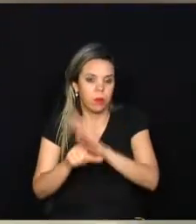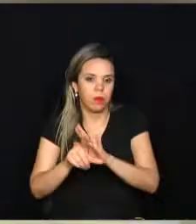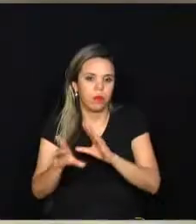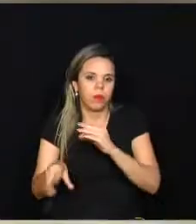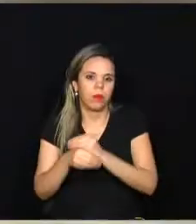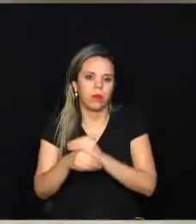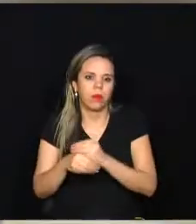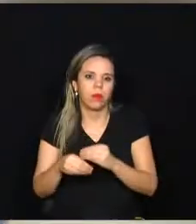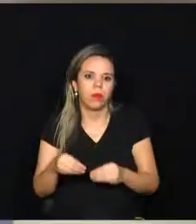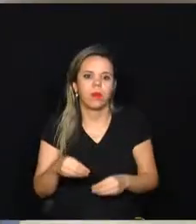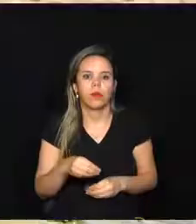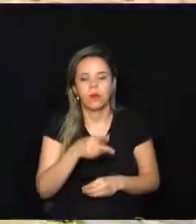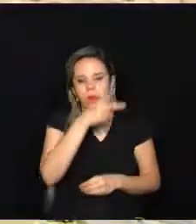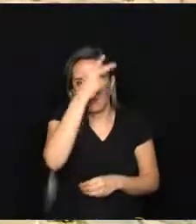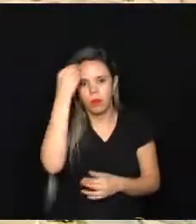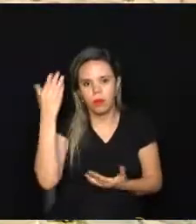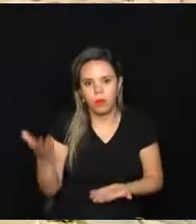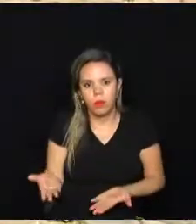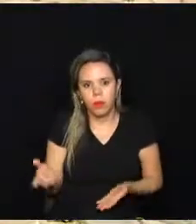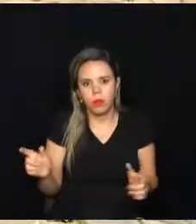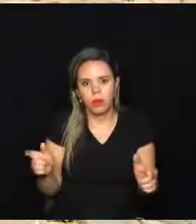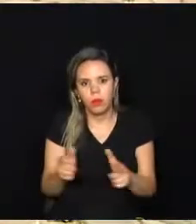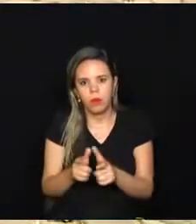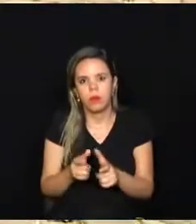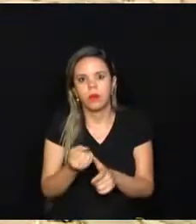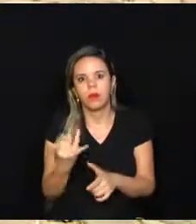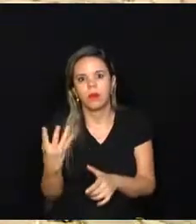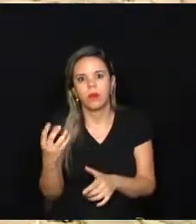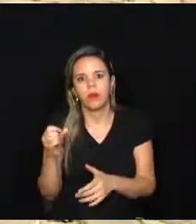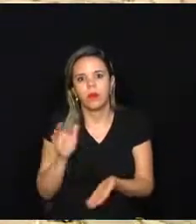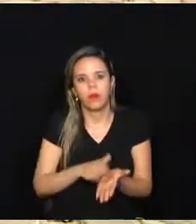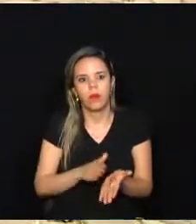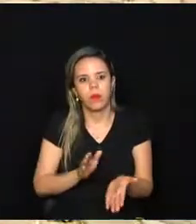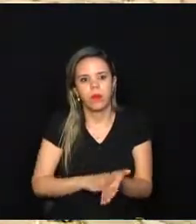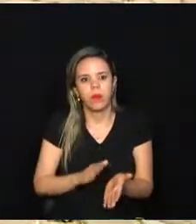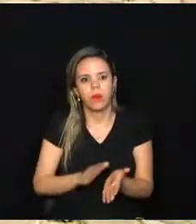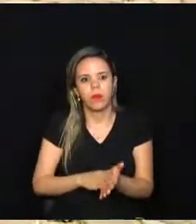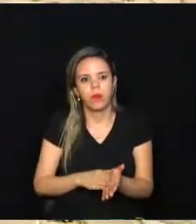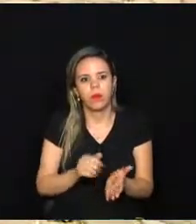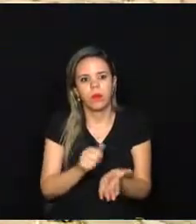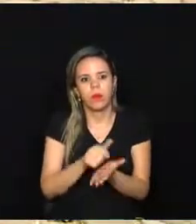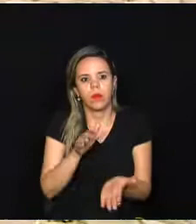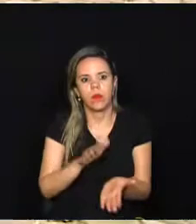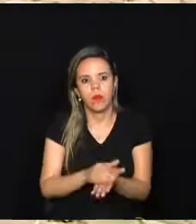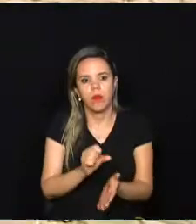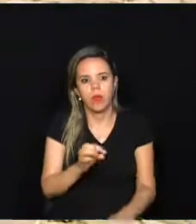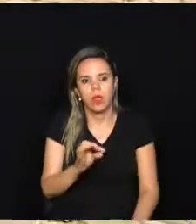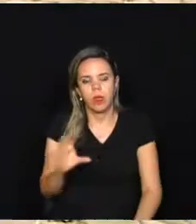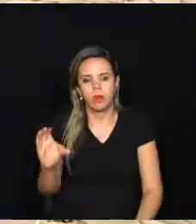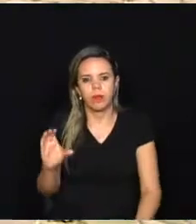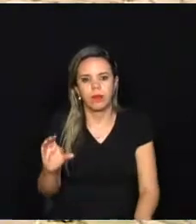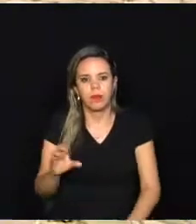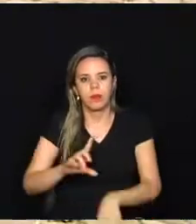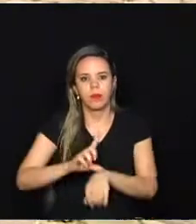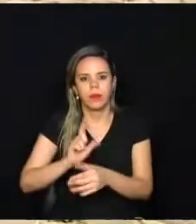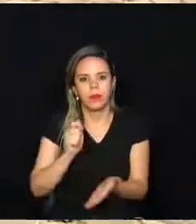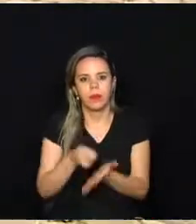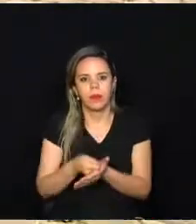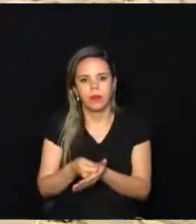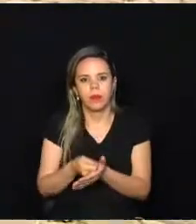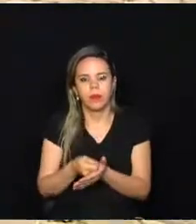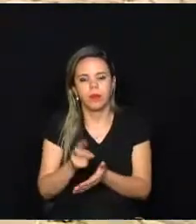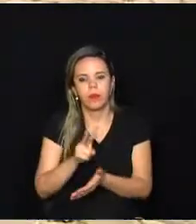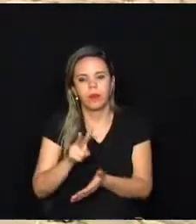de autoria do Executivo, que reduz os percentuais cobrados a título de multa pela CETEC para atrasos no pagamento dos